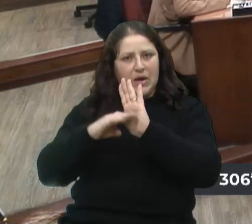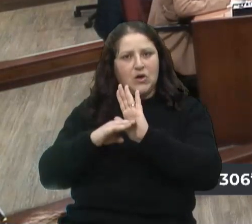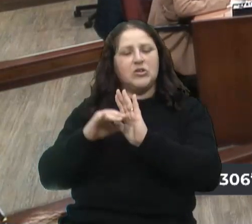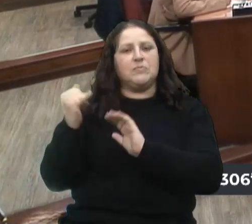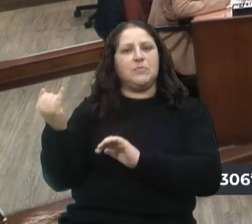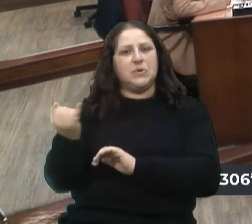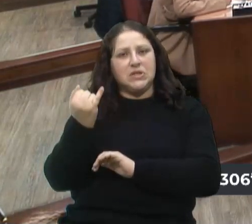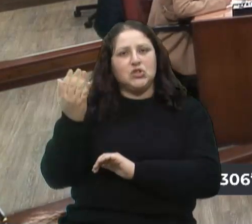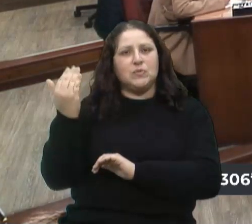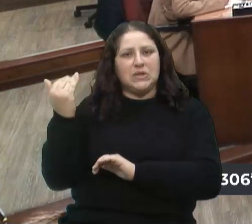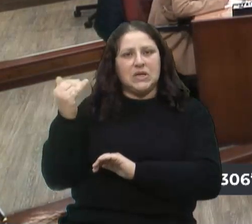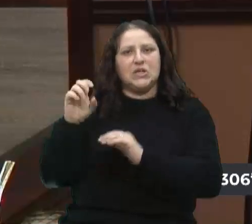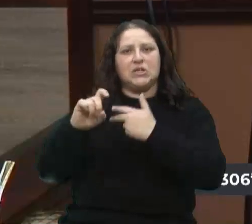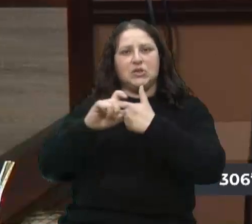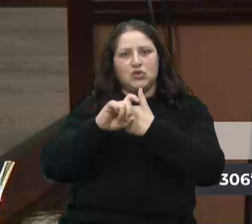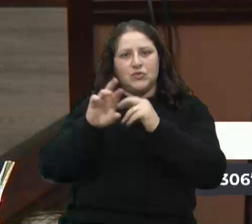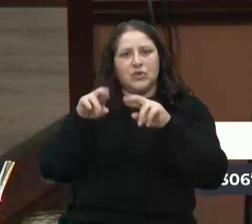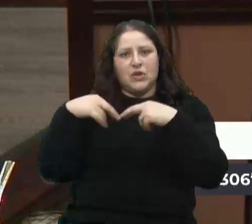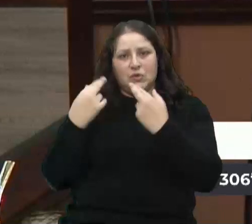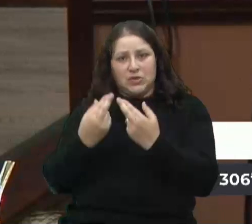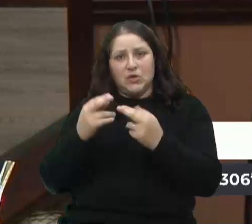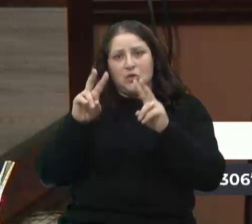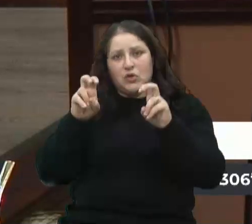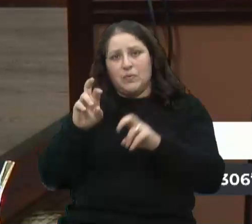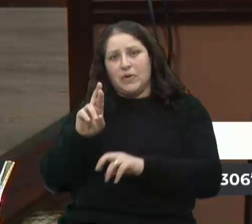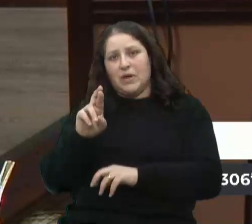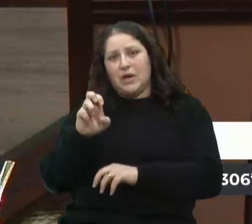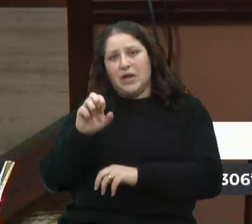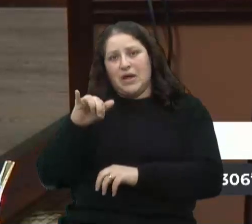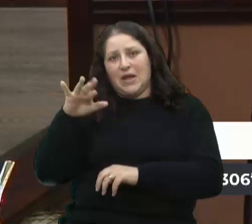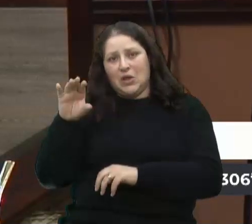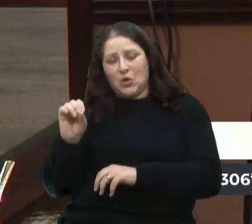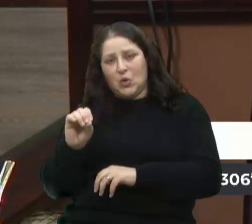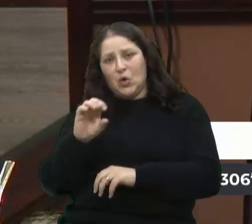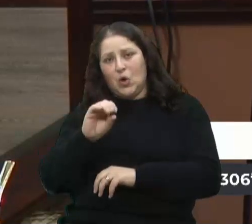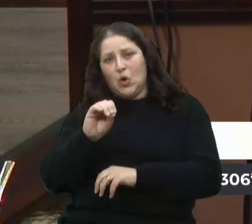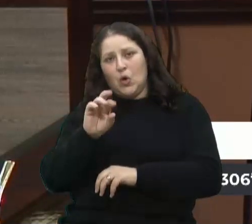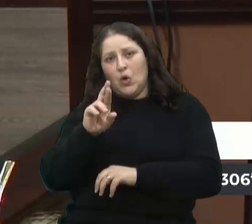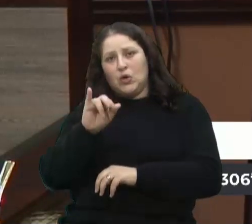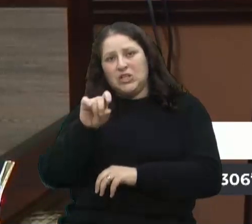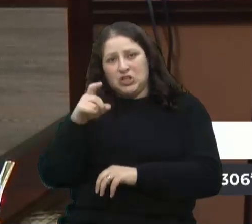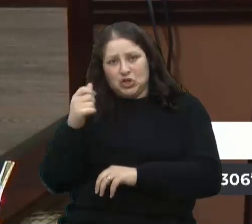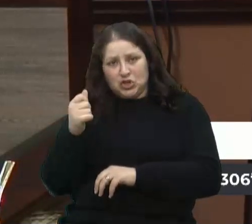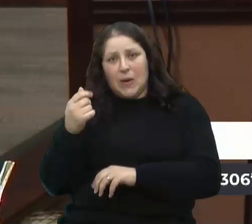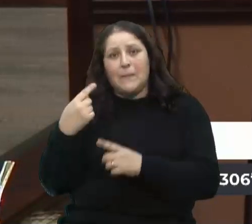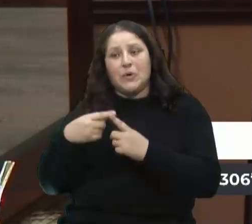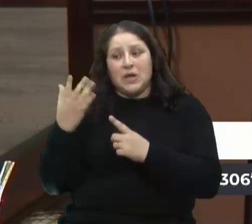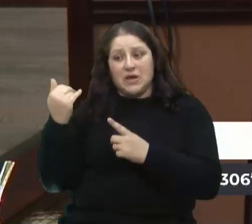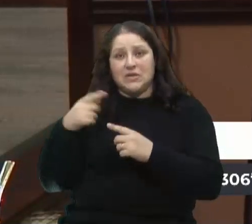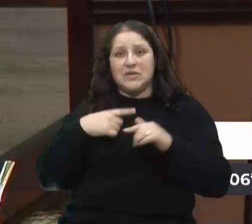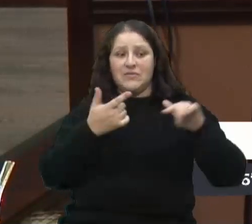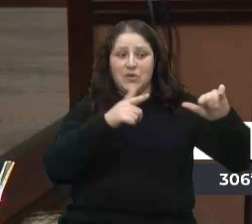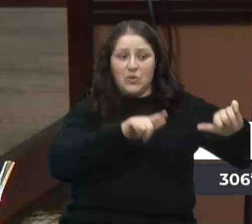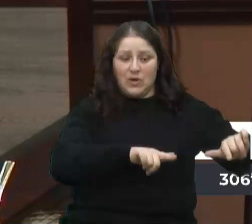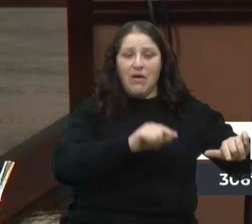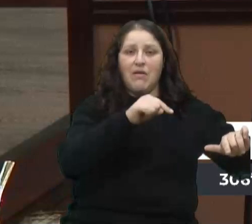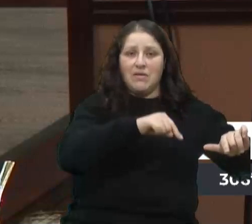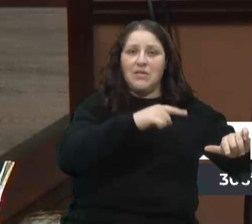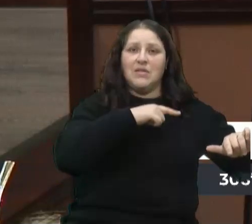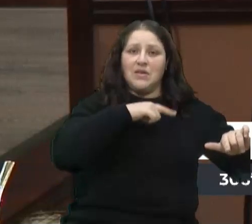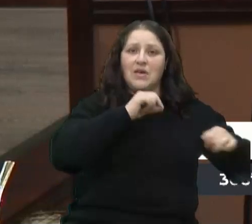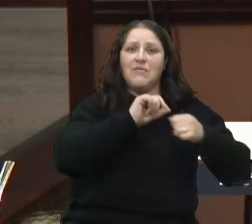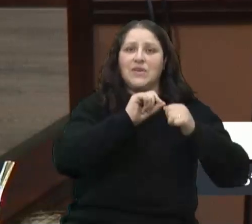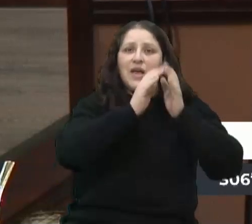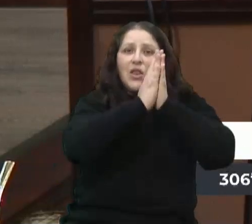dos Orixás, porque havia um local em específico onde essas oferendas eram realizadas, né? E havia dentro das comunidades, dentro